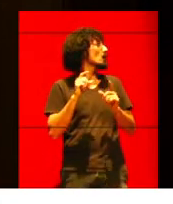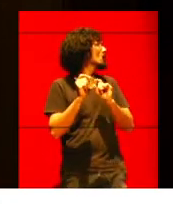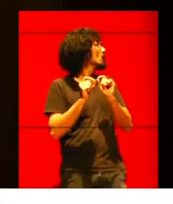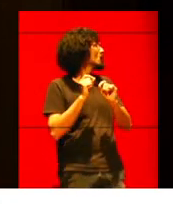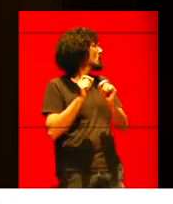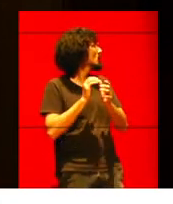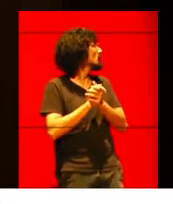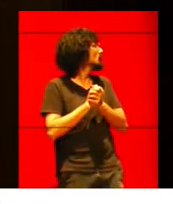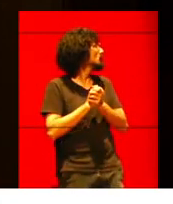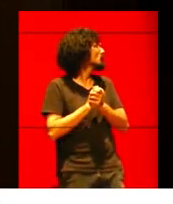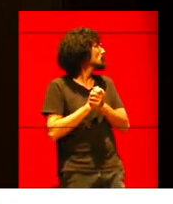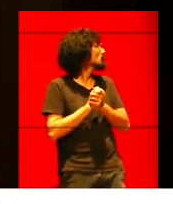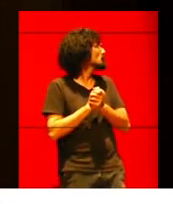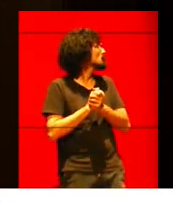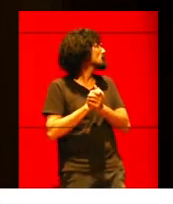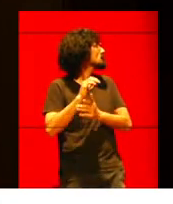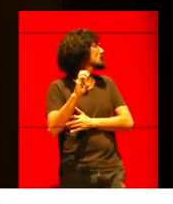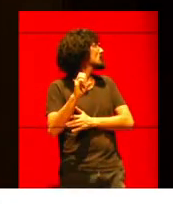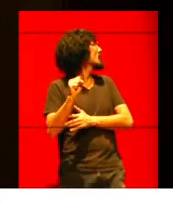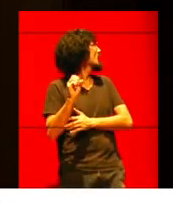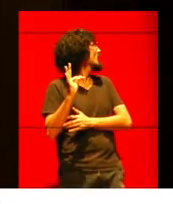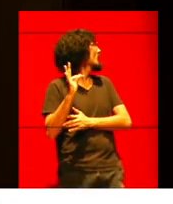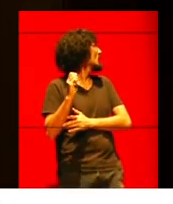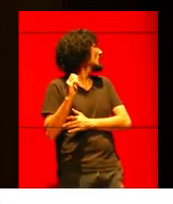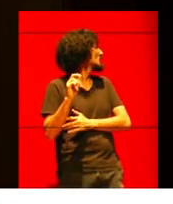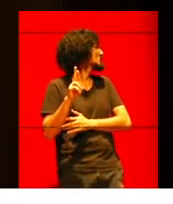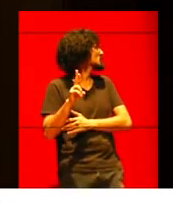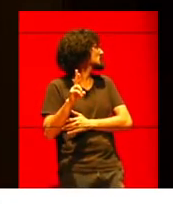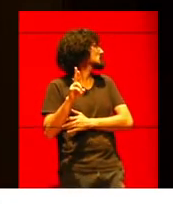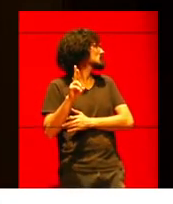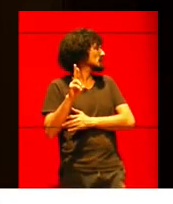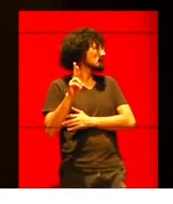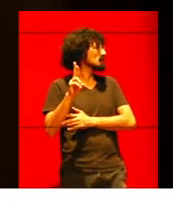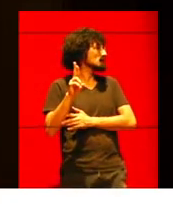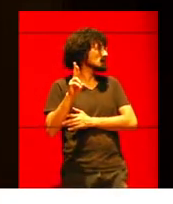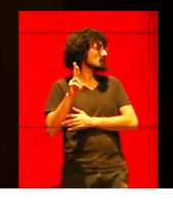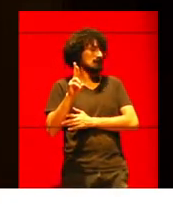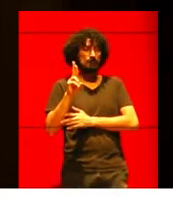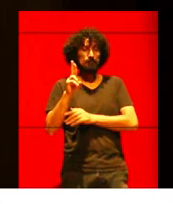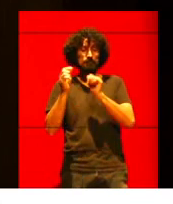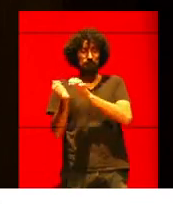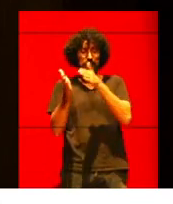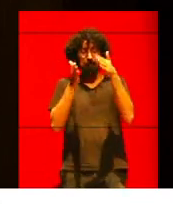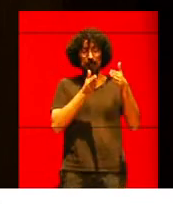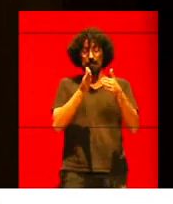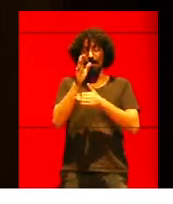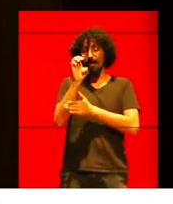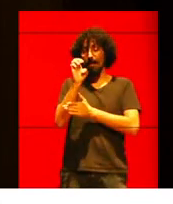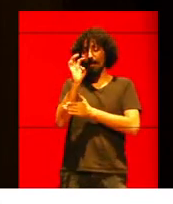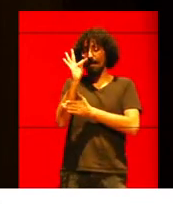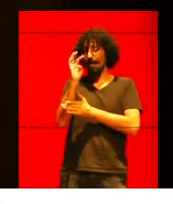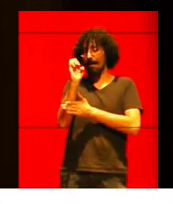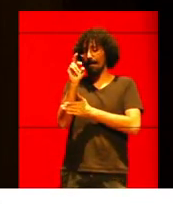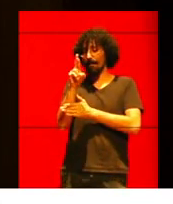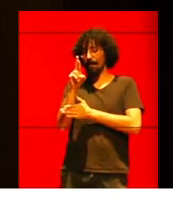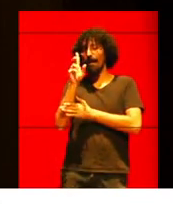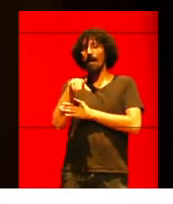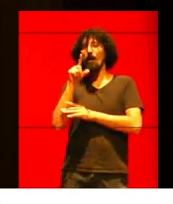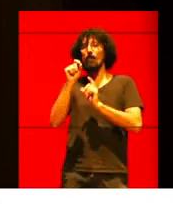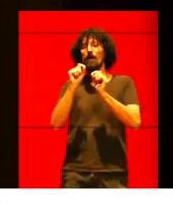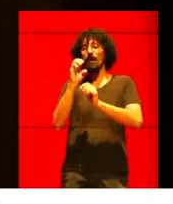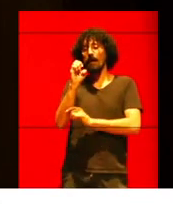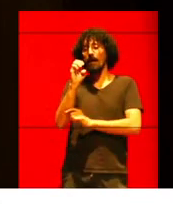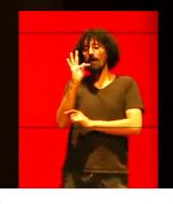ter éster. Não é ester, é éster. E heteroátomo